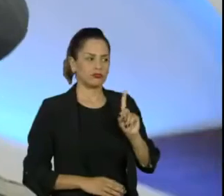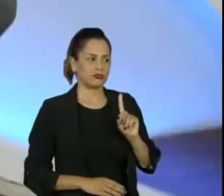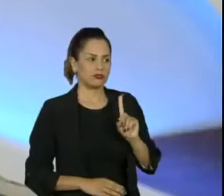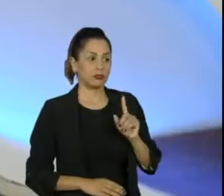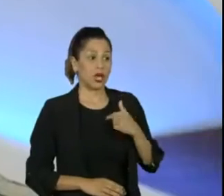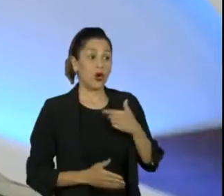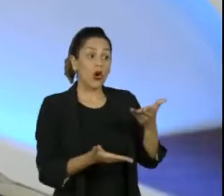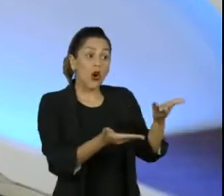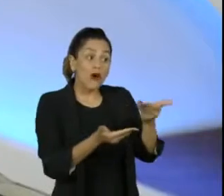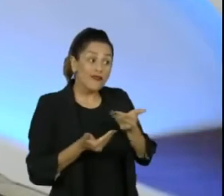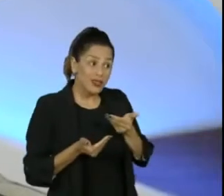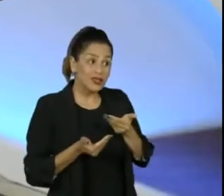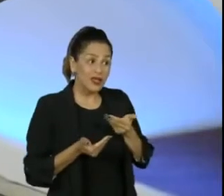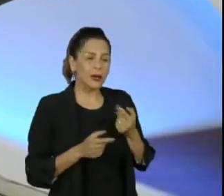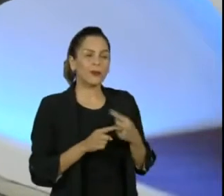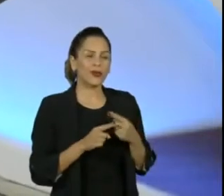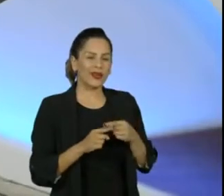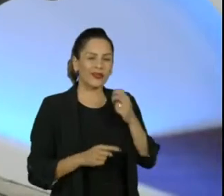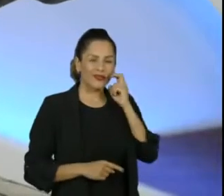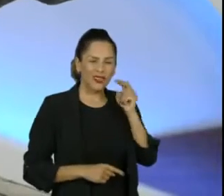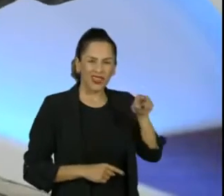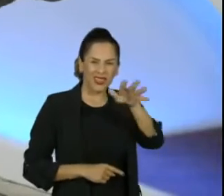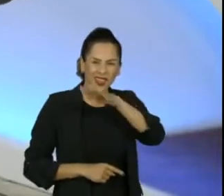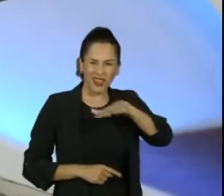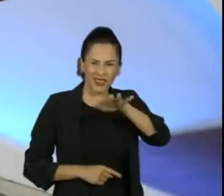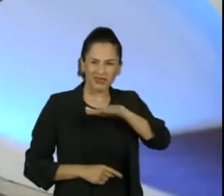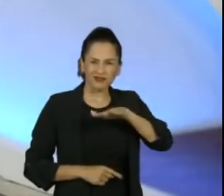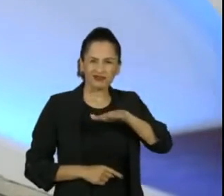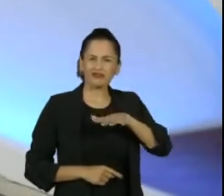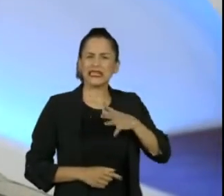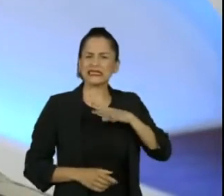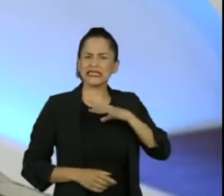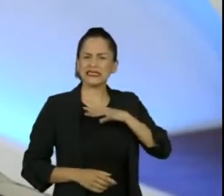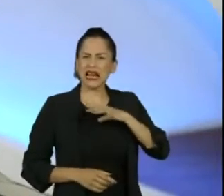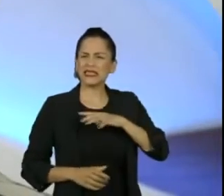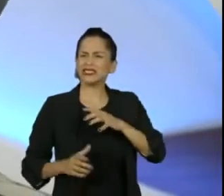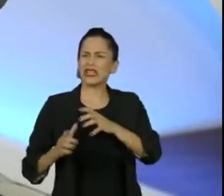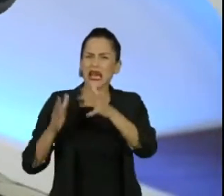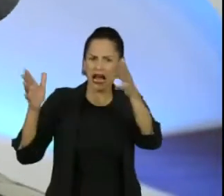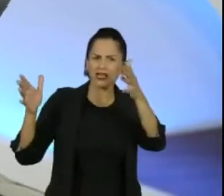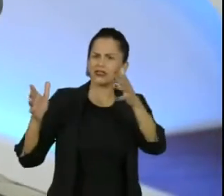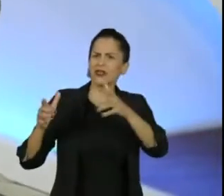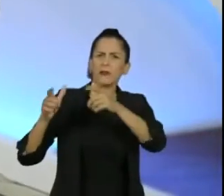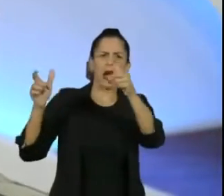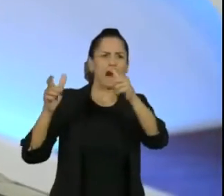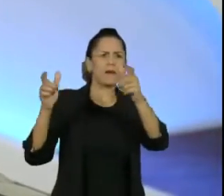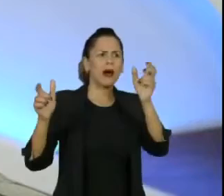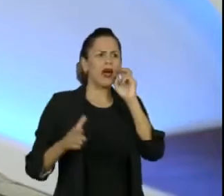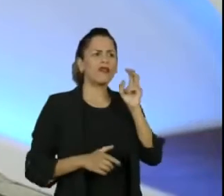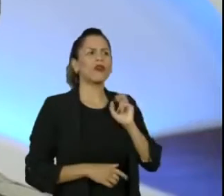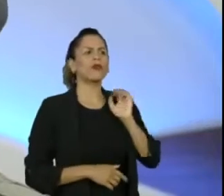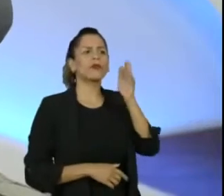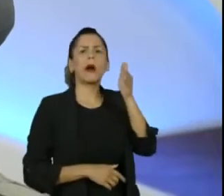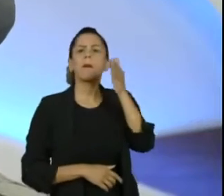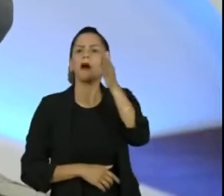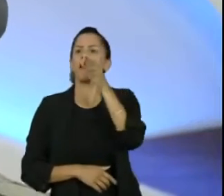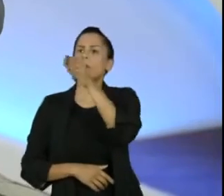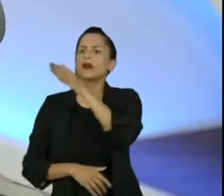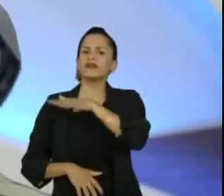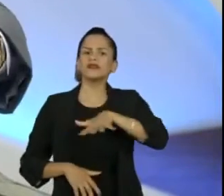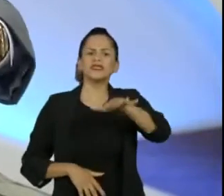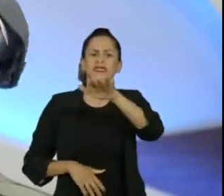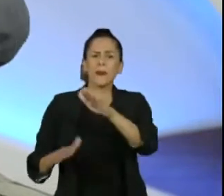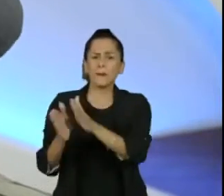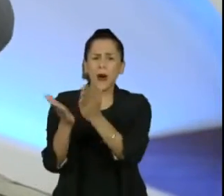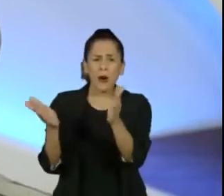porque quando eu rodei essa pobreza das grandes cidades que eu não conhecia, e eu vivo dizendo que a elite não é